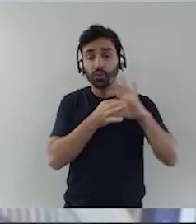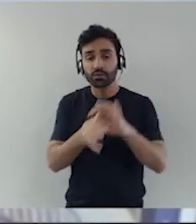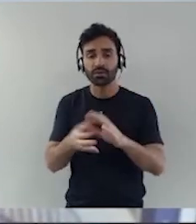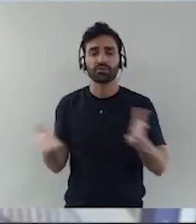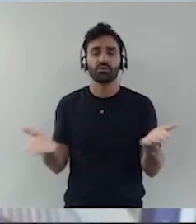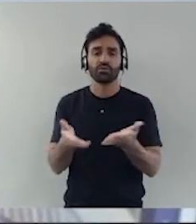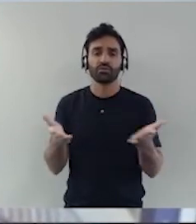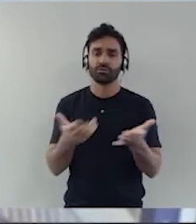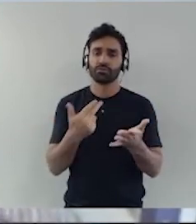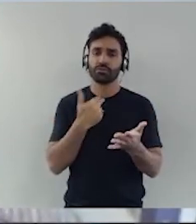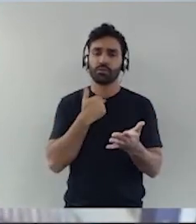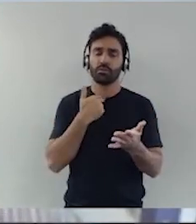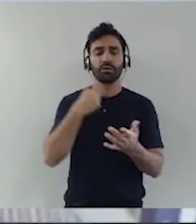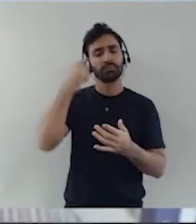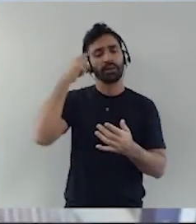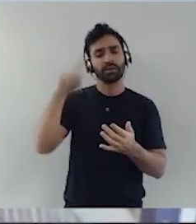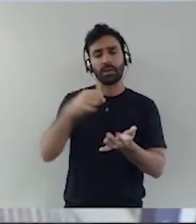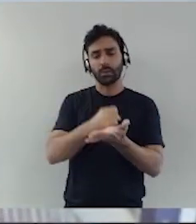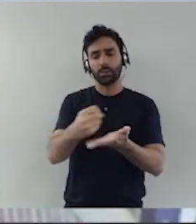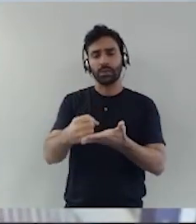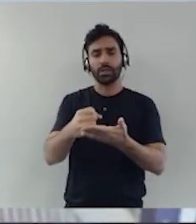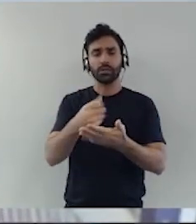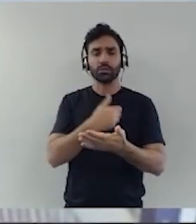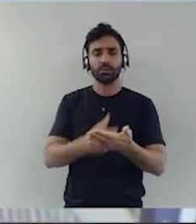para tratar o contrato público